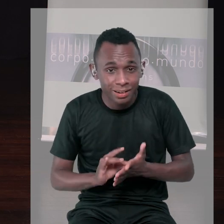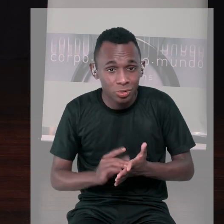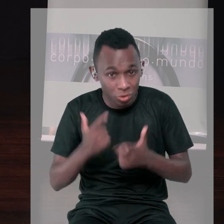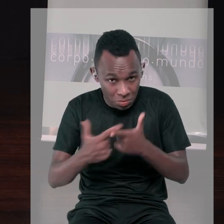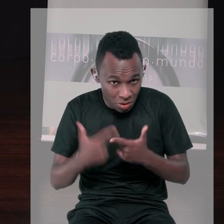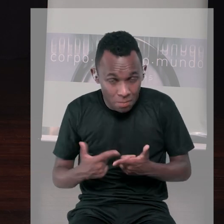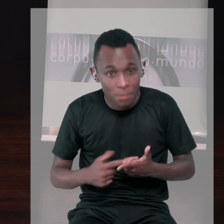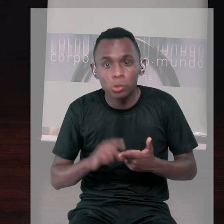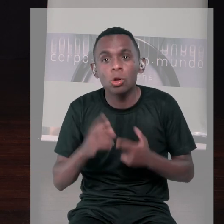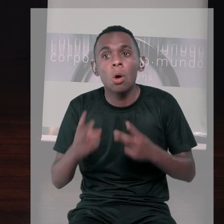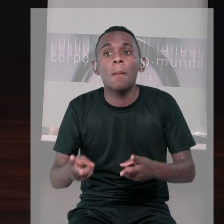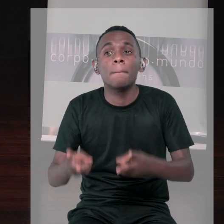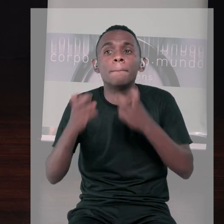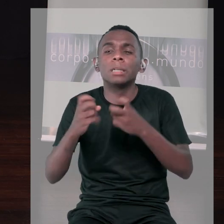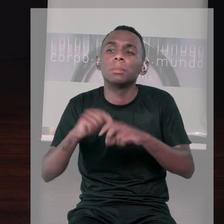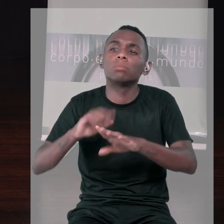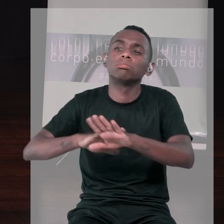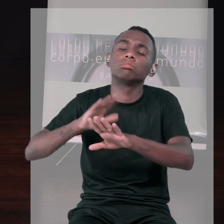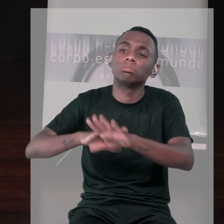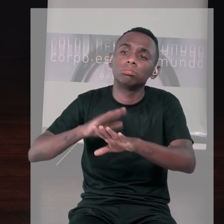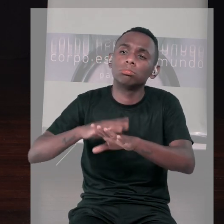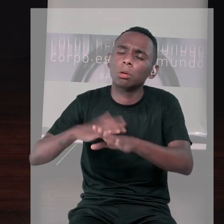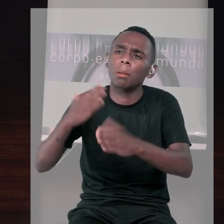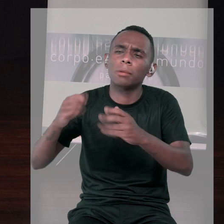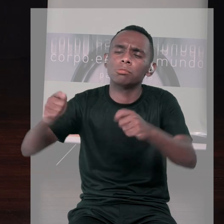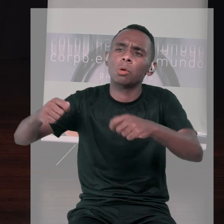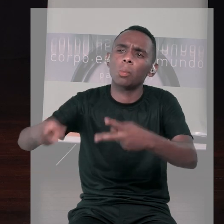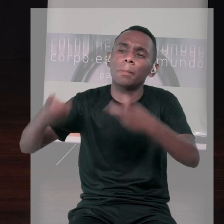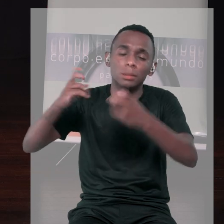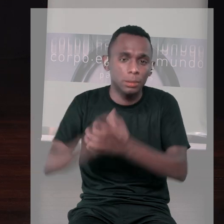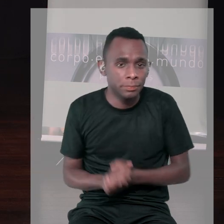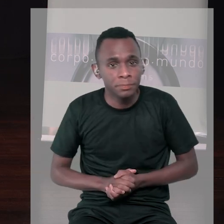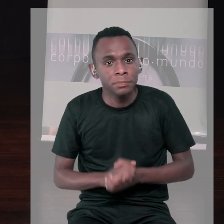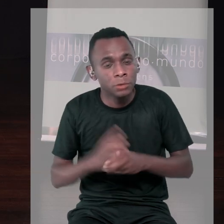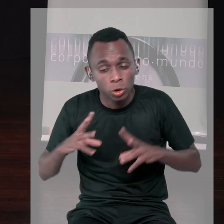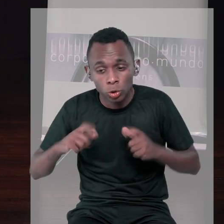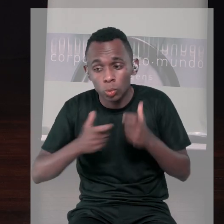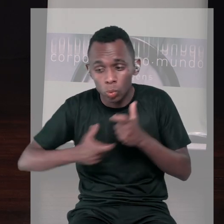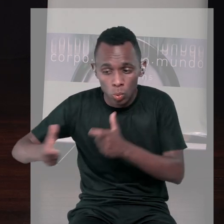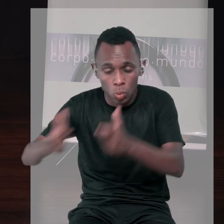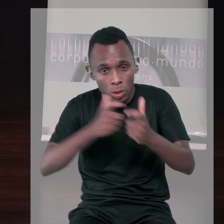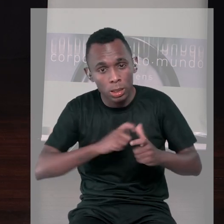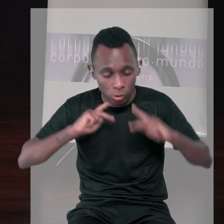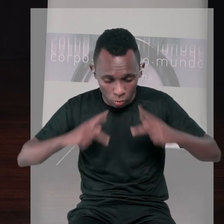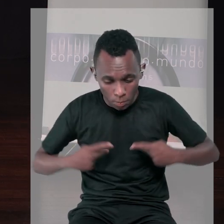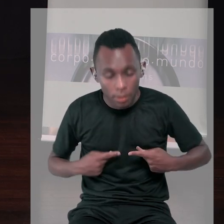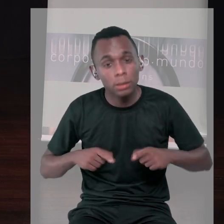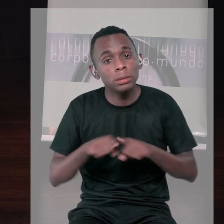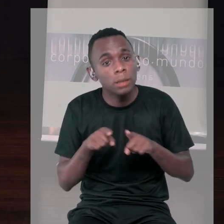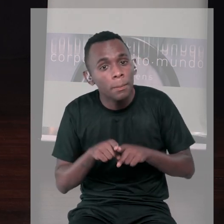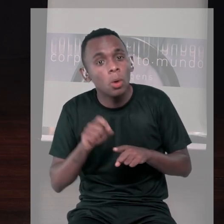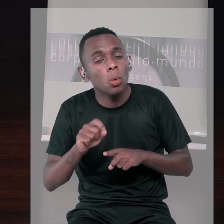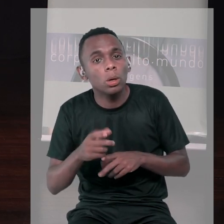prisma deformado da abstração, que atinge todas as dimensões humanas implicadas em um conflito armado.